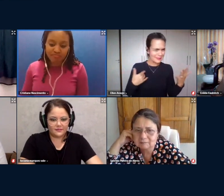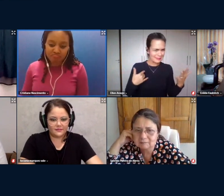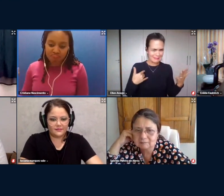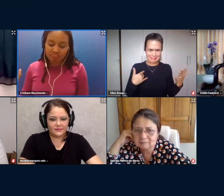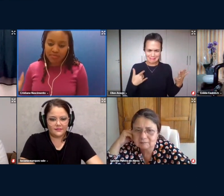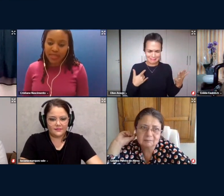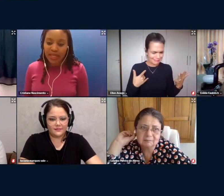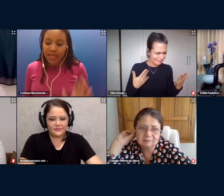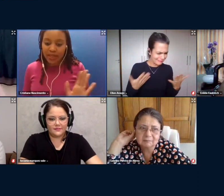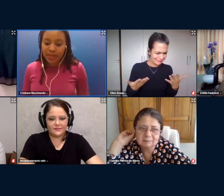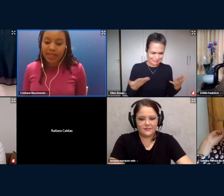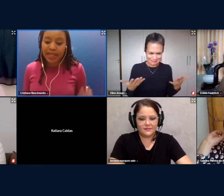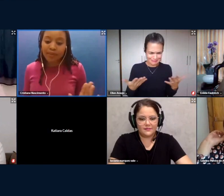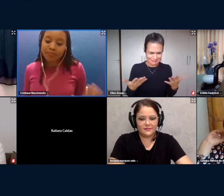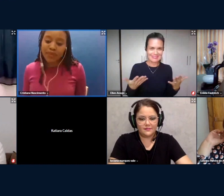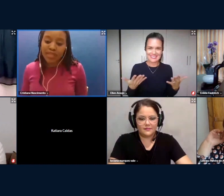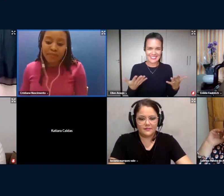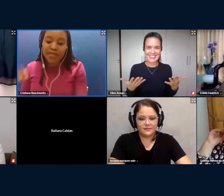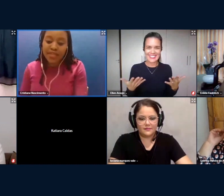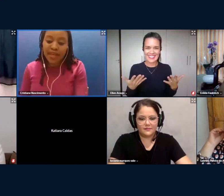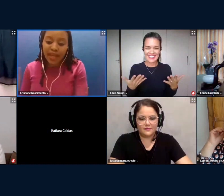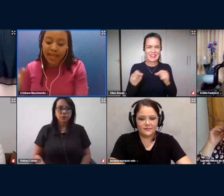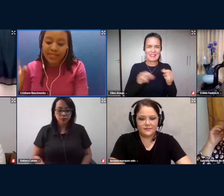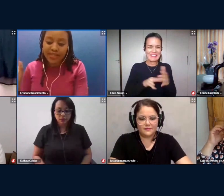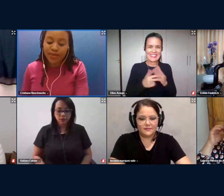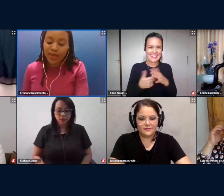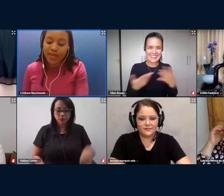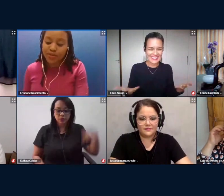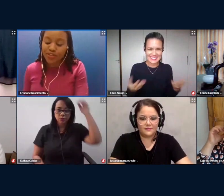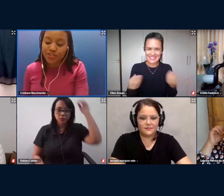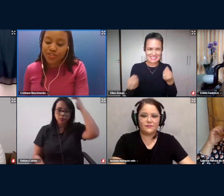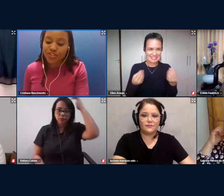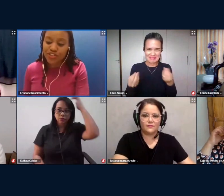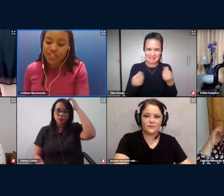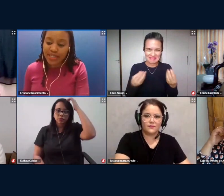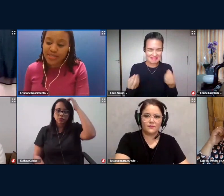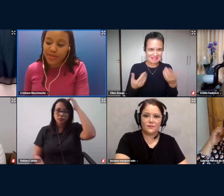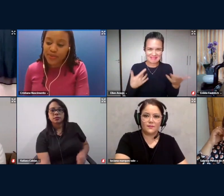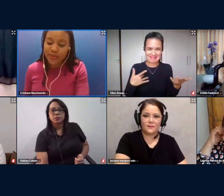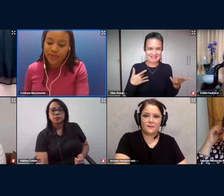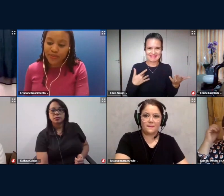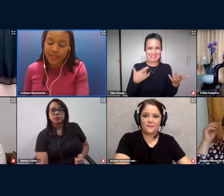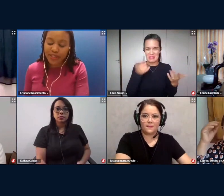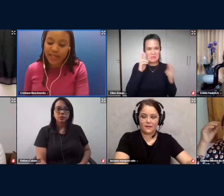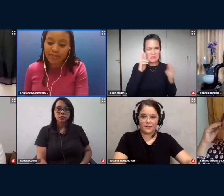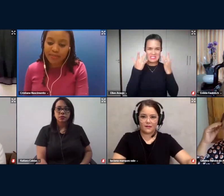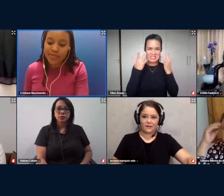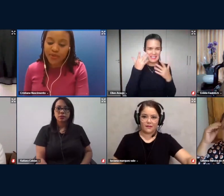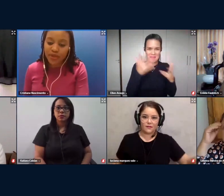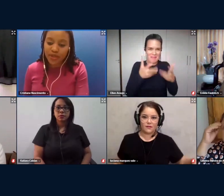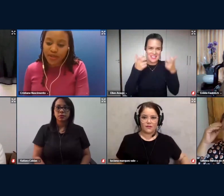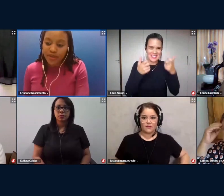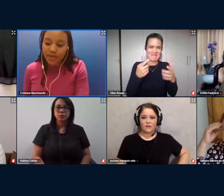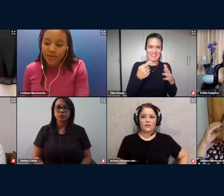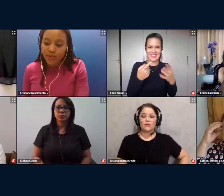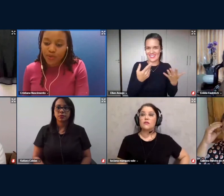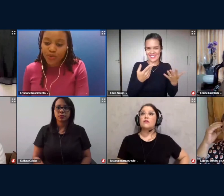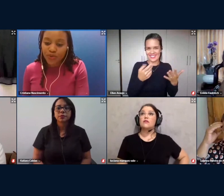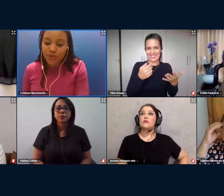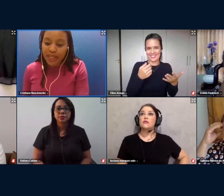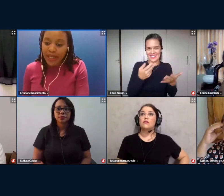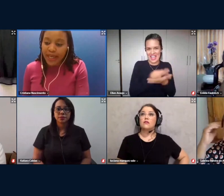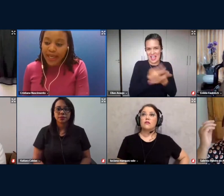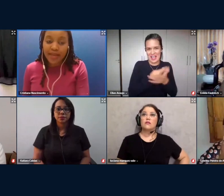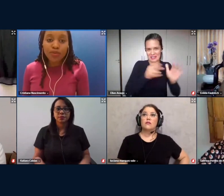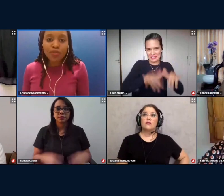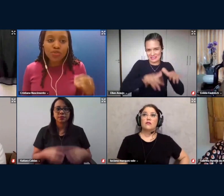achei... Nem percebi que aí seria um erro de digitação, não. Fiquei mesmo com